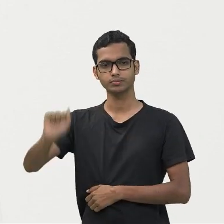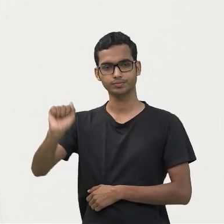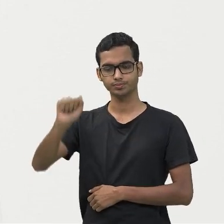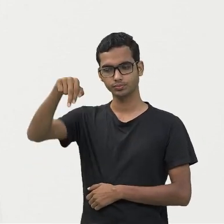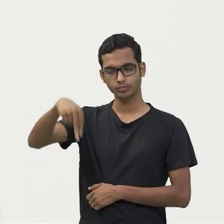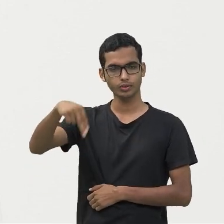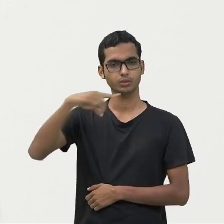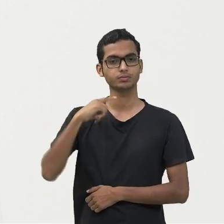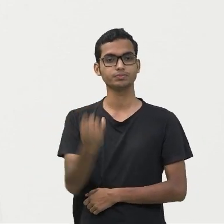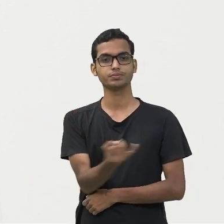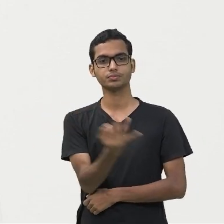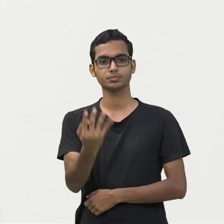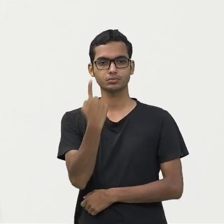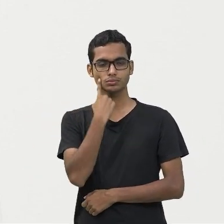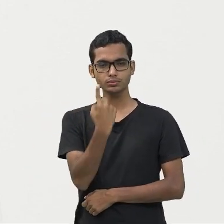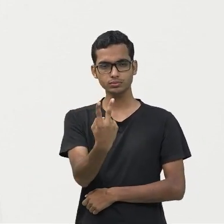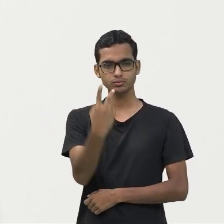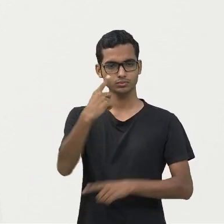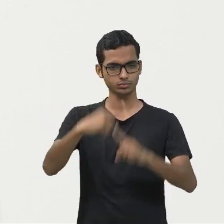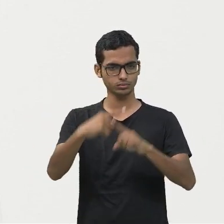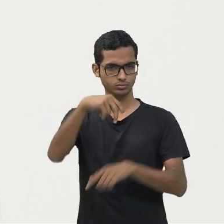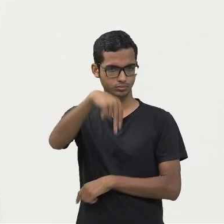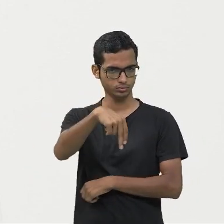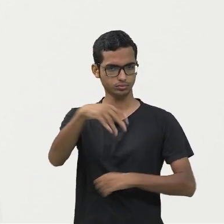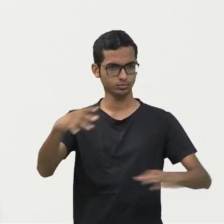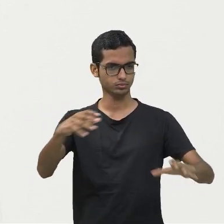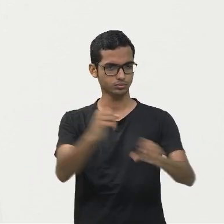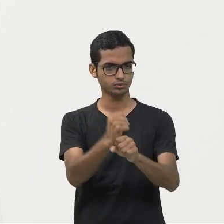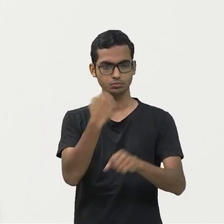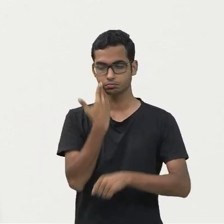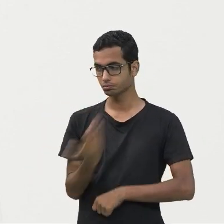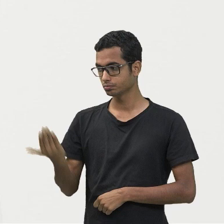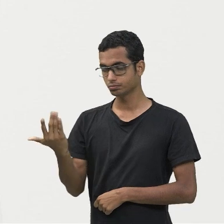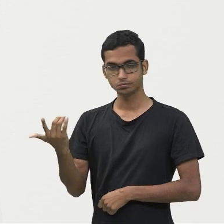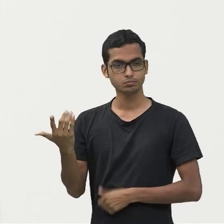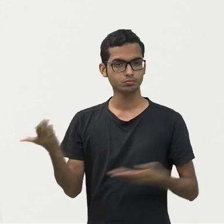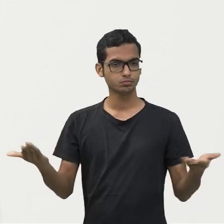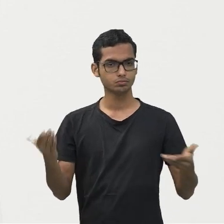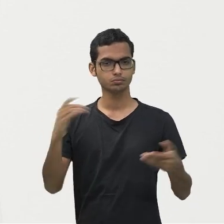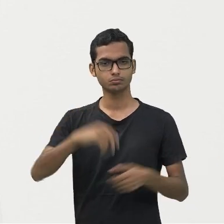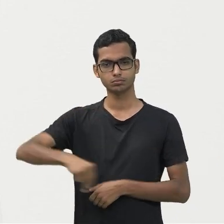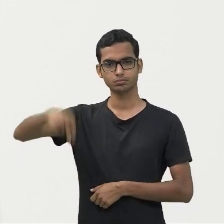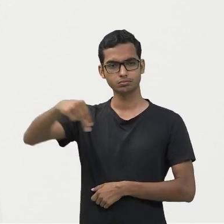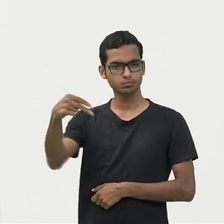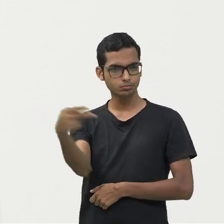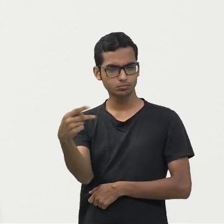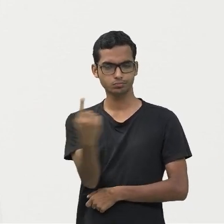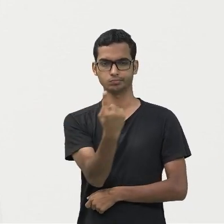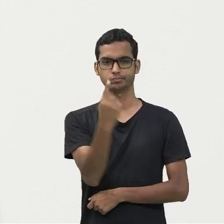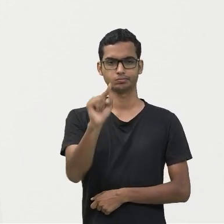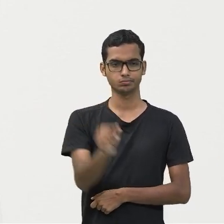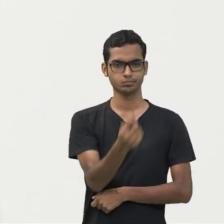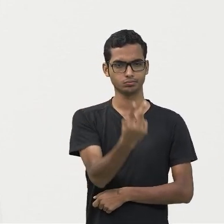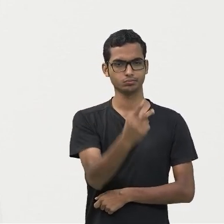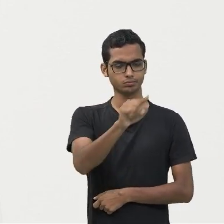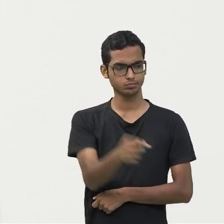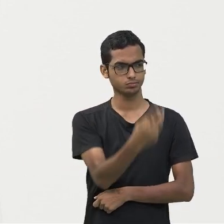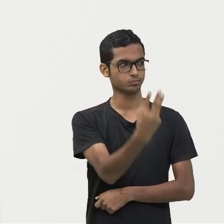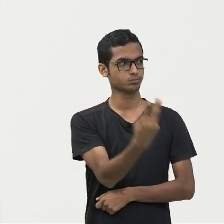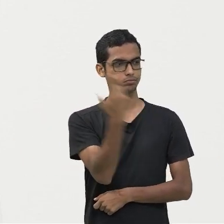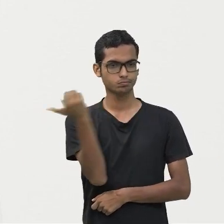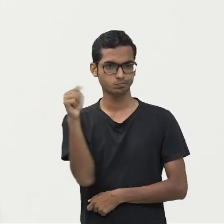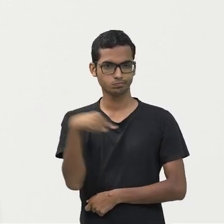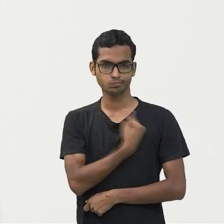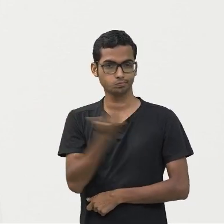é 2 vezes n. Tá? Para n igual a 1, 2, 3. Exatamente o que a gente acabou